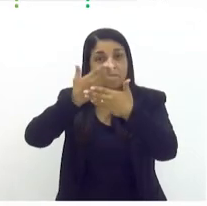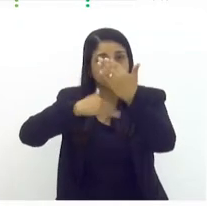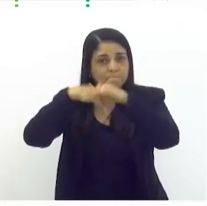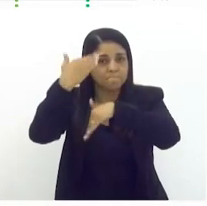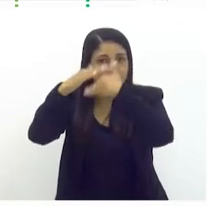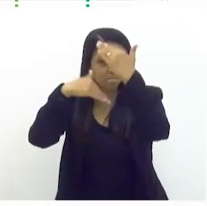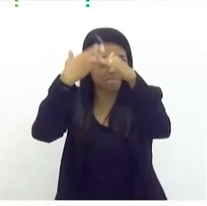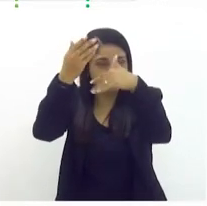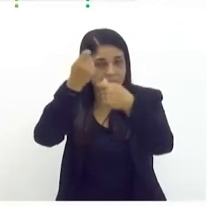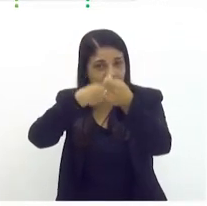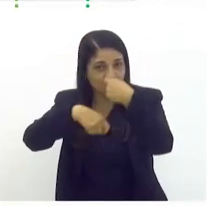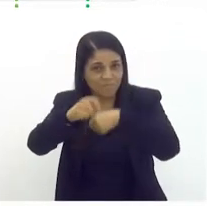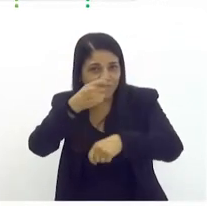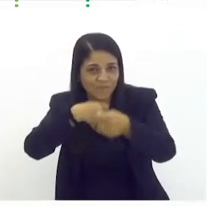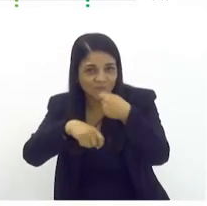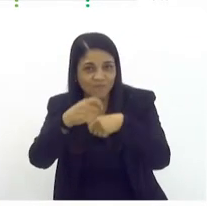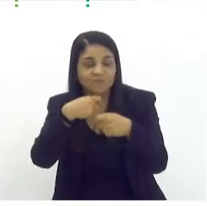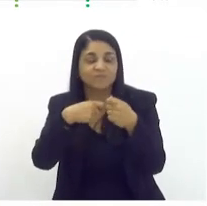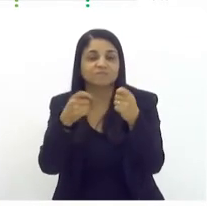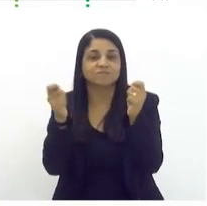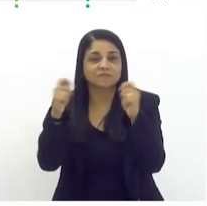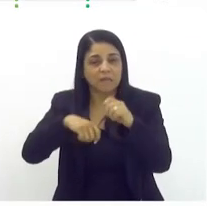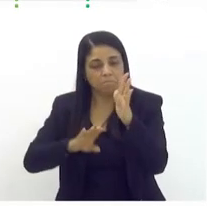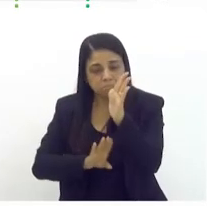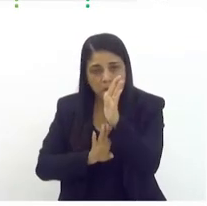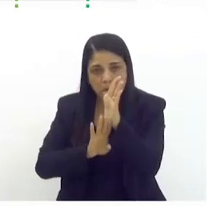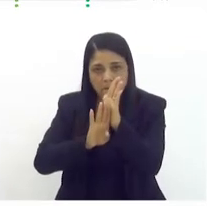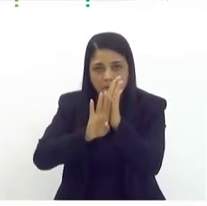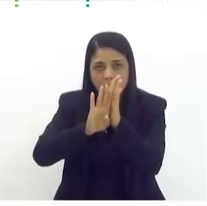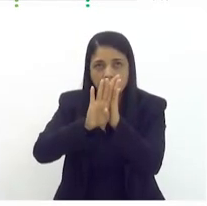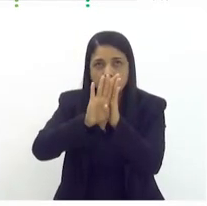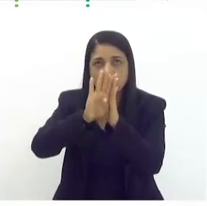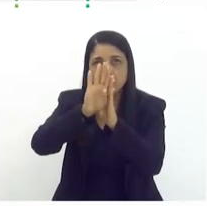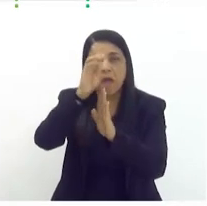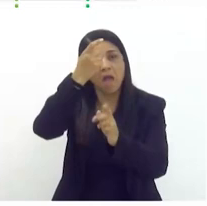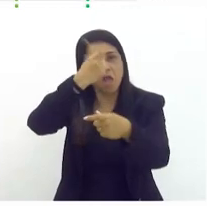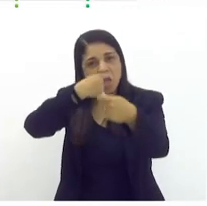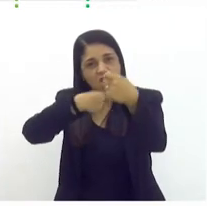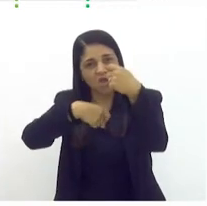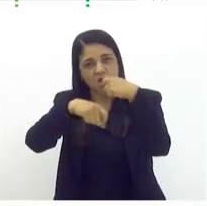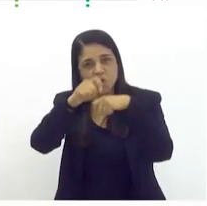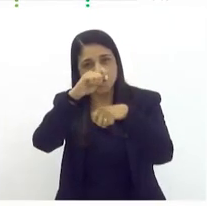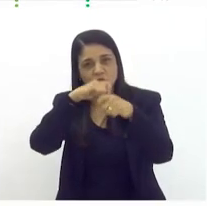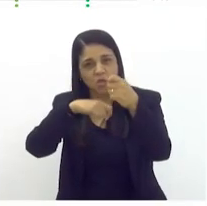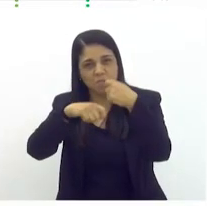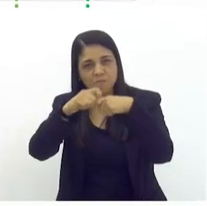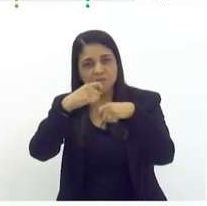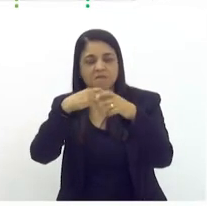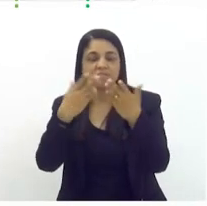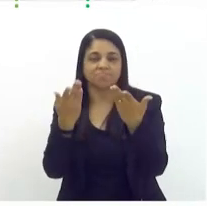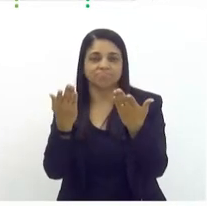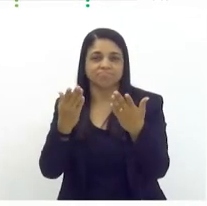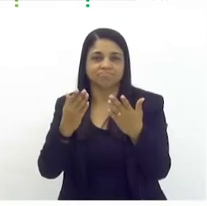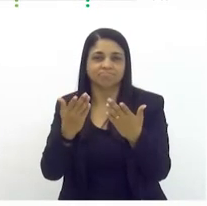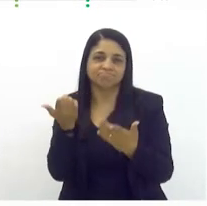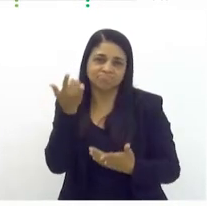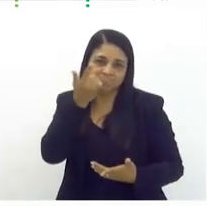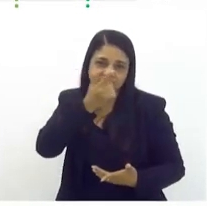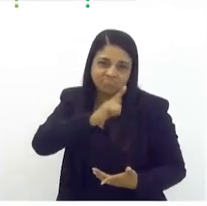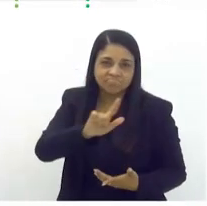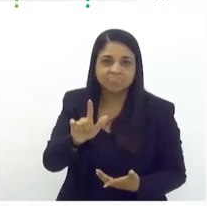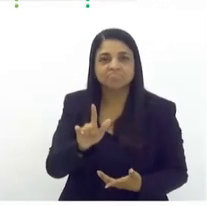que podem elevar nossa economia a um patamar mais alto